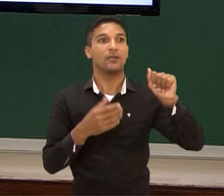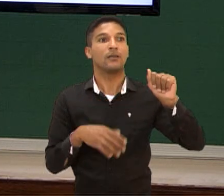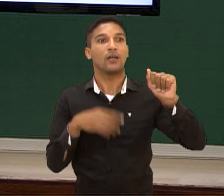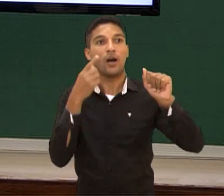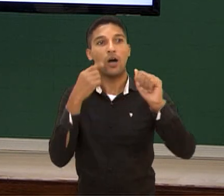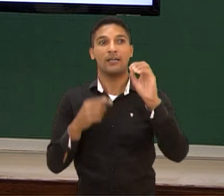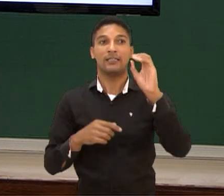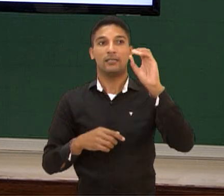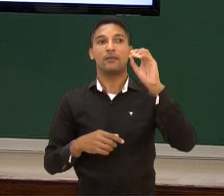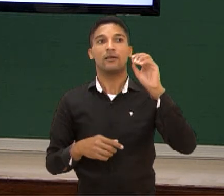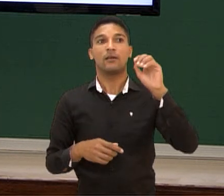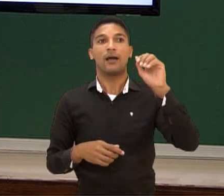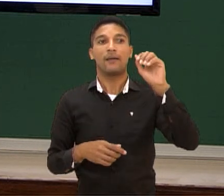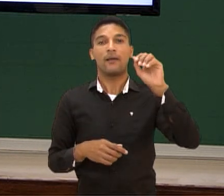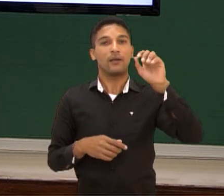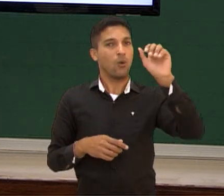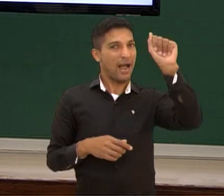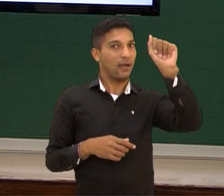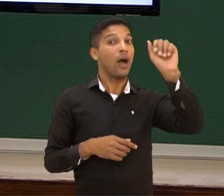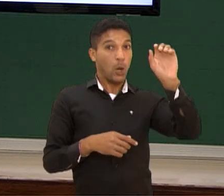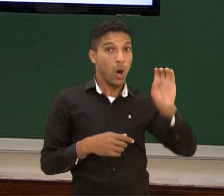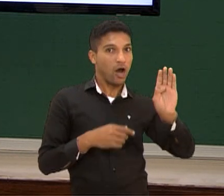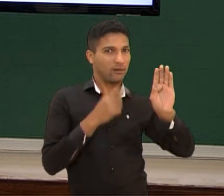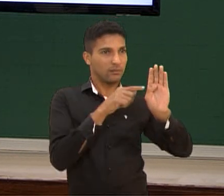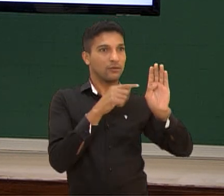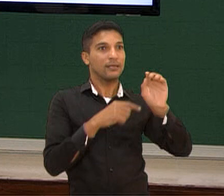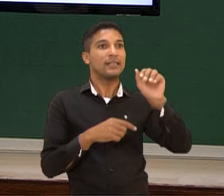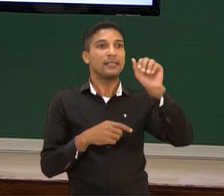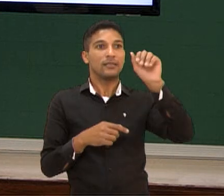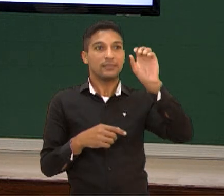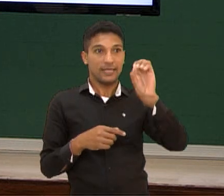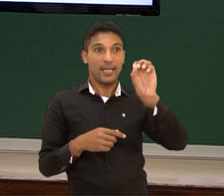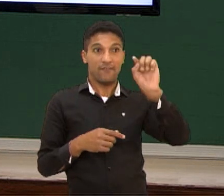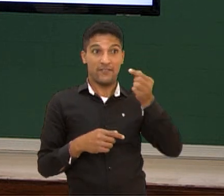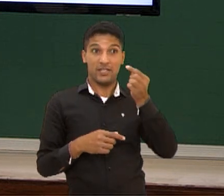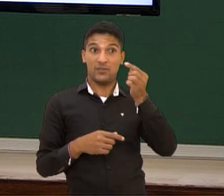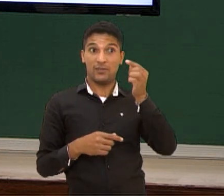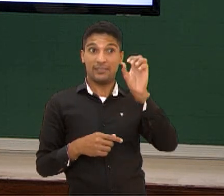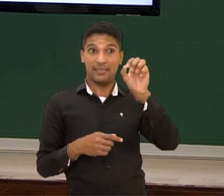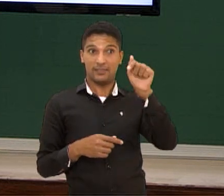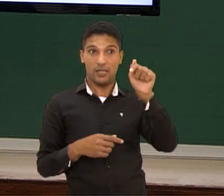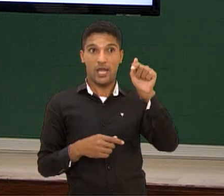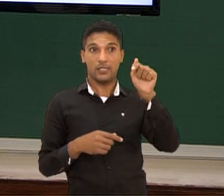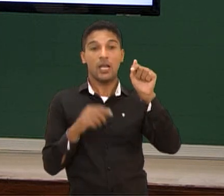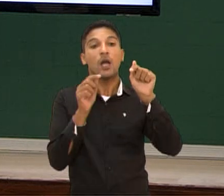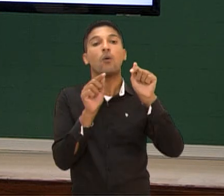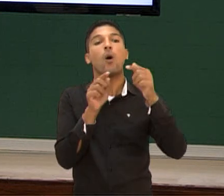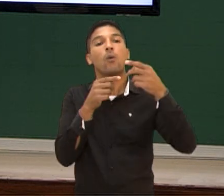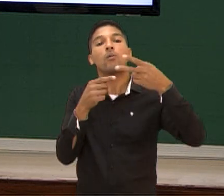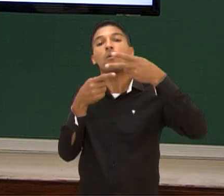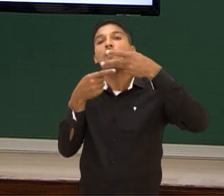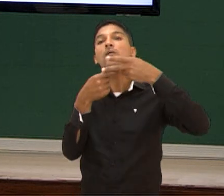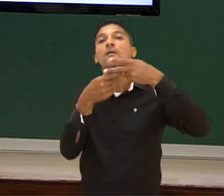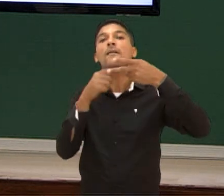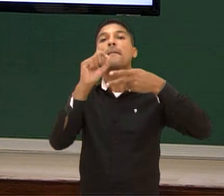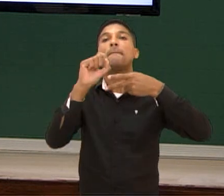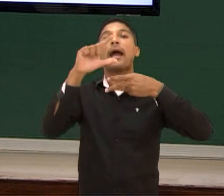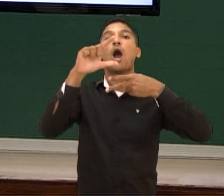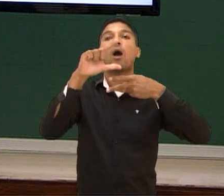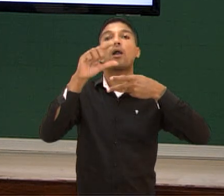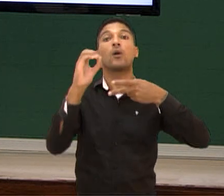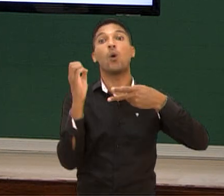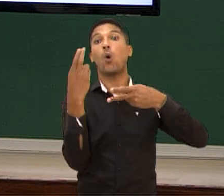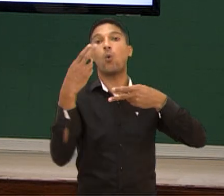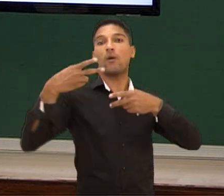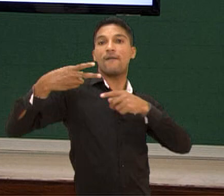quê? 7 centésimos e 7 décimos. Qual que é o maior? E a letra C, 1 milésimo ou